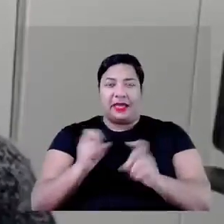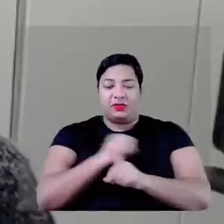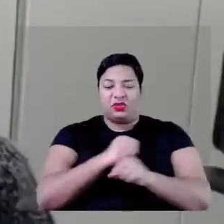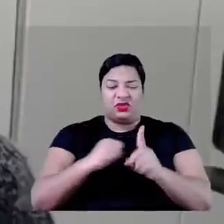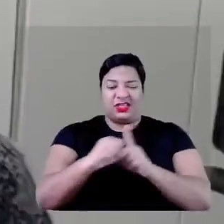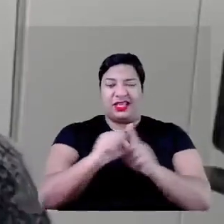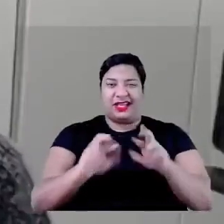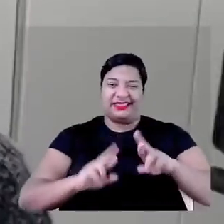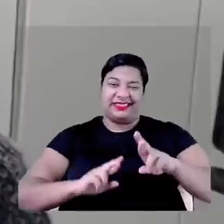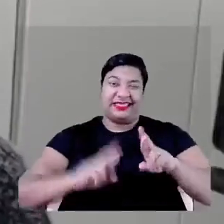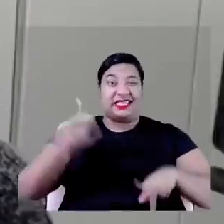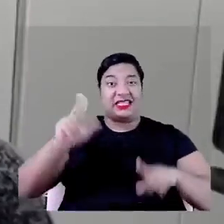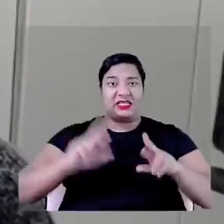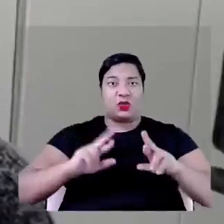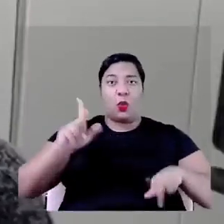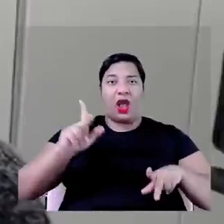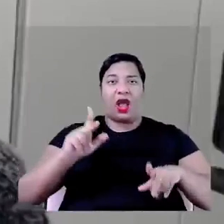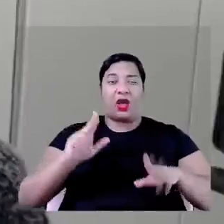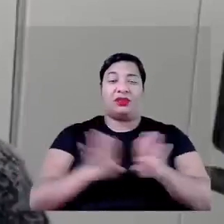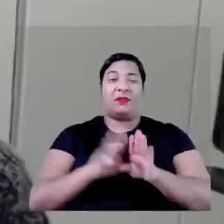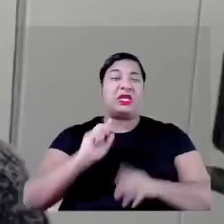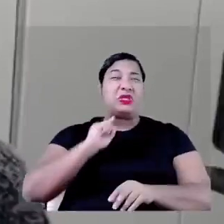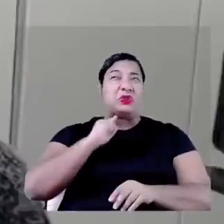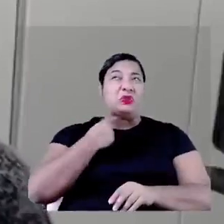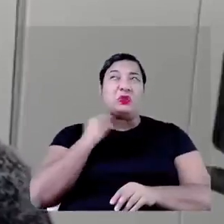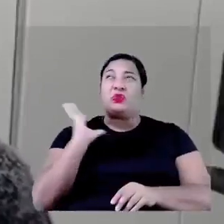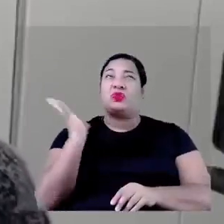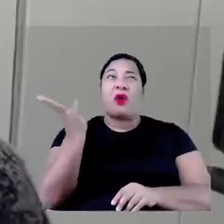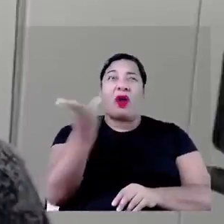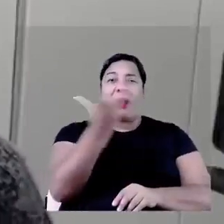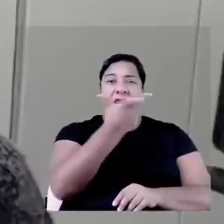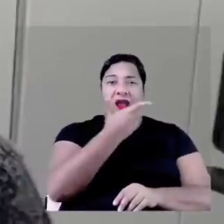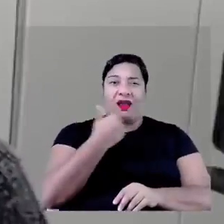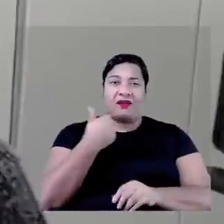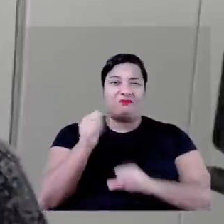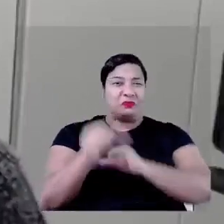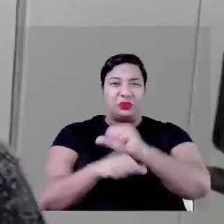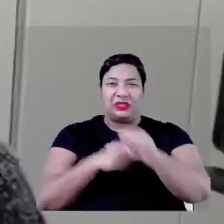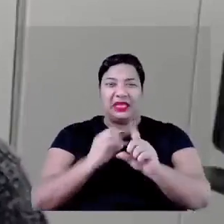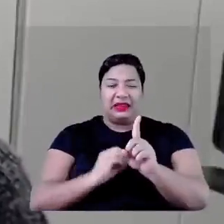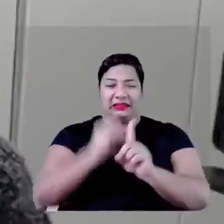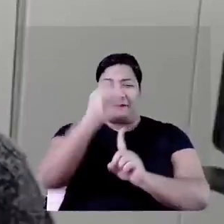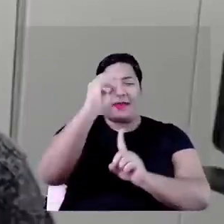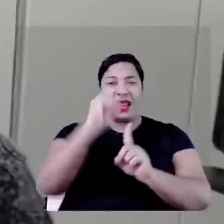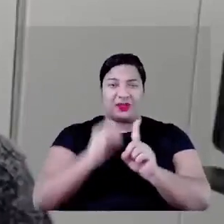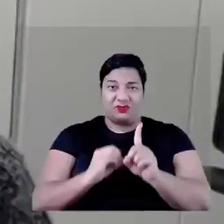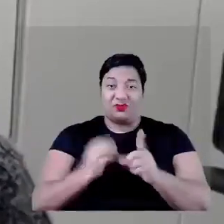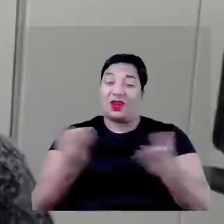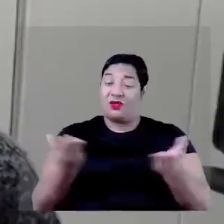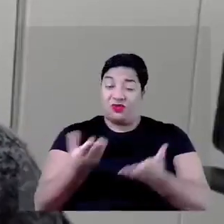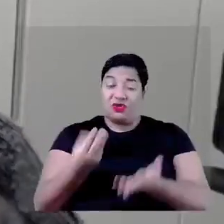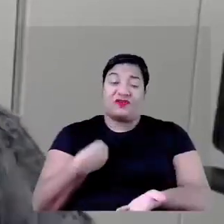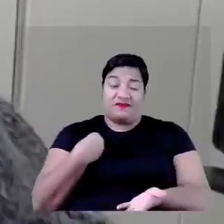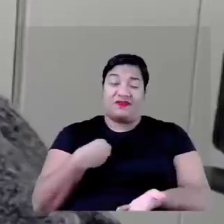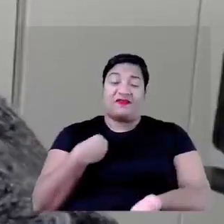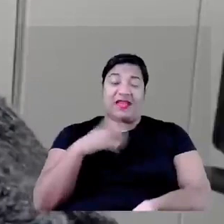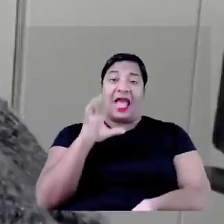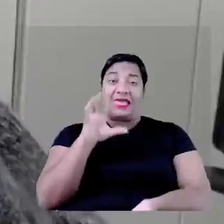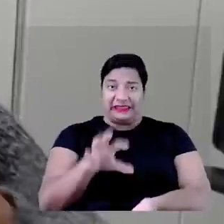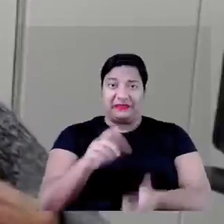de poluição e em termos de mudanças climáticas. Então, a gente vive nesse cenário de